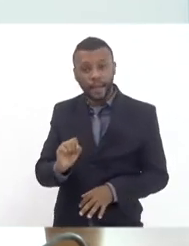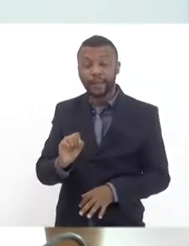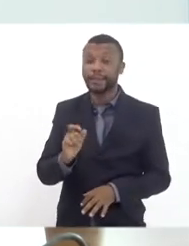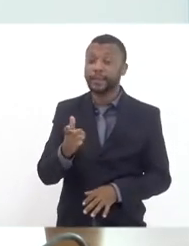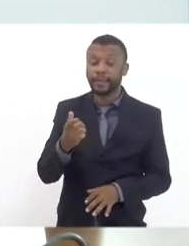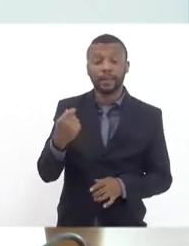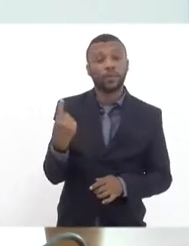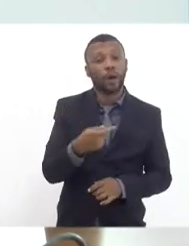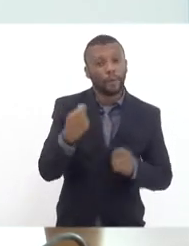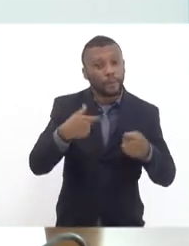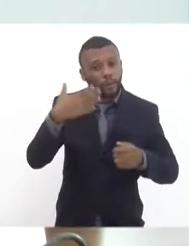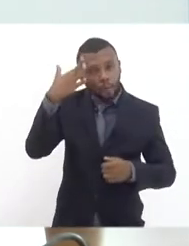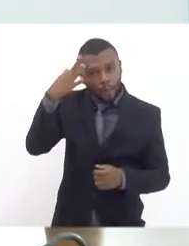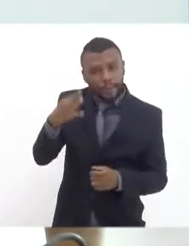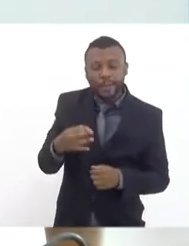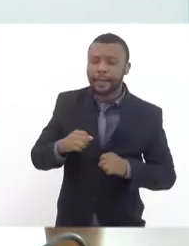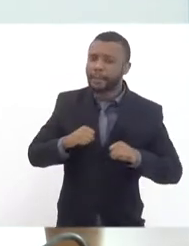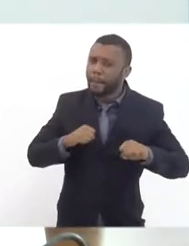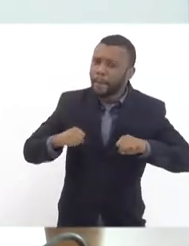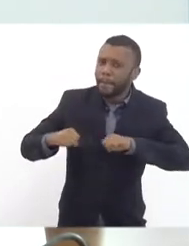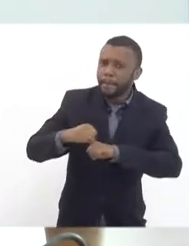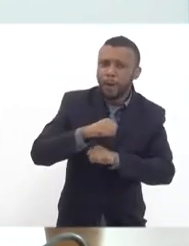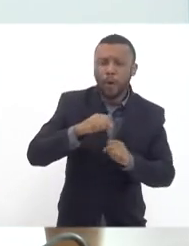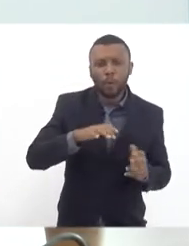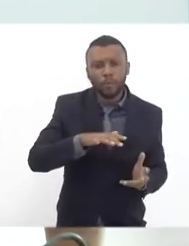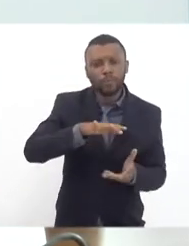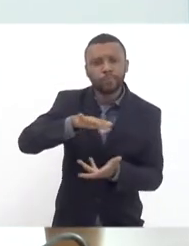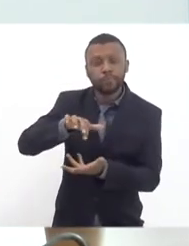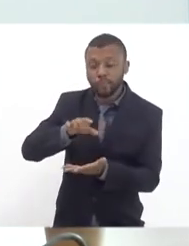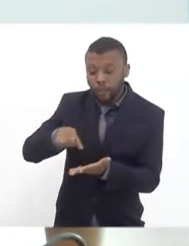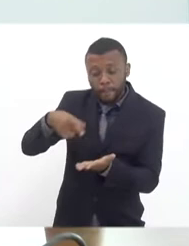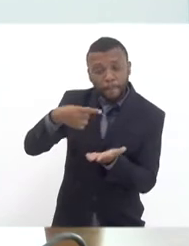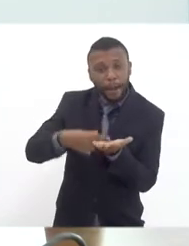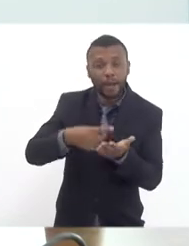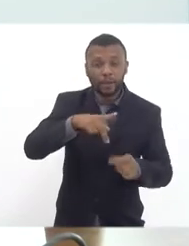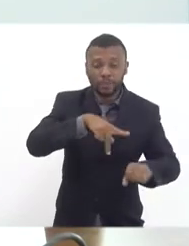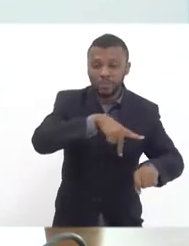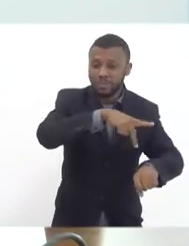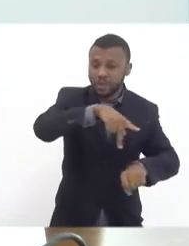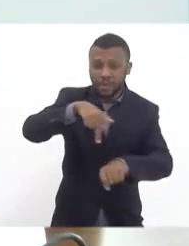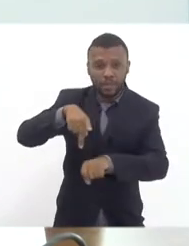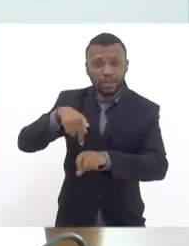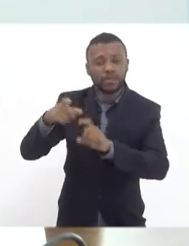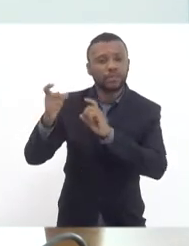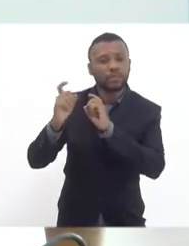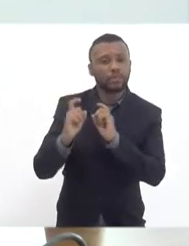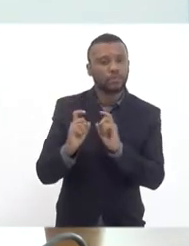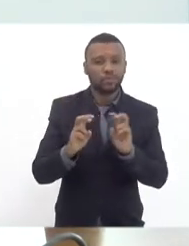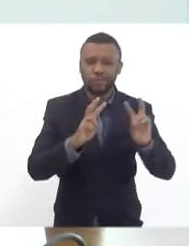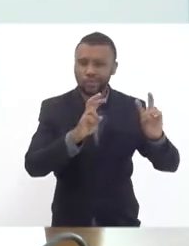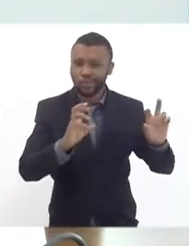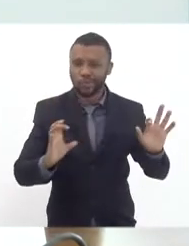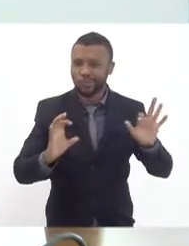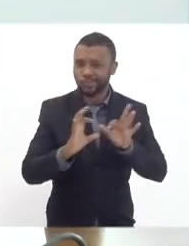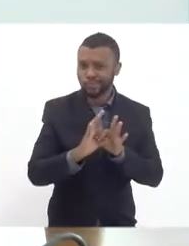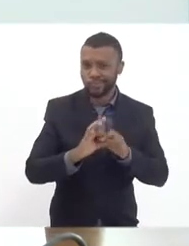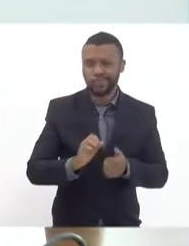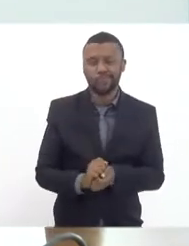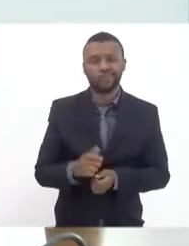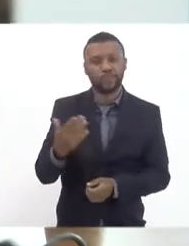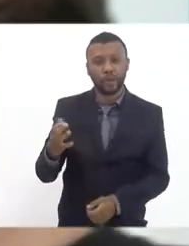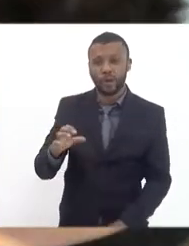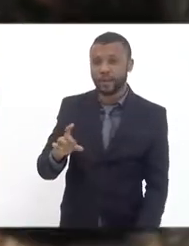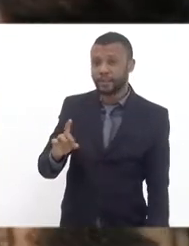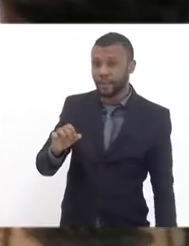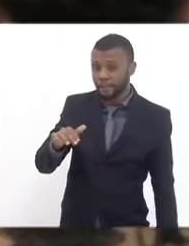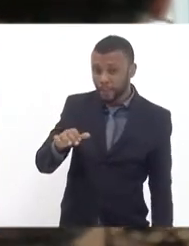internacional pelos pactos dos países que deliberam sobre essa questão. E até o que o Edmilson falou, ele estudou na escola